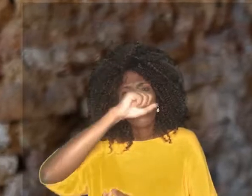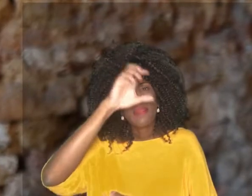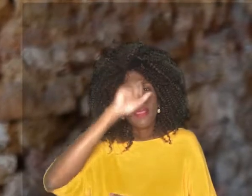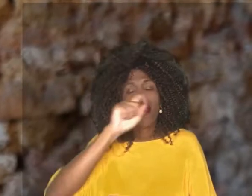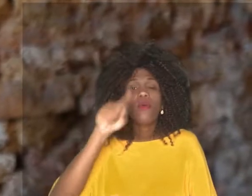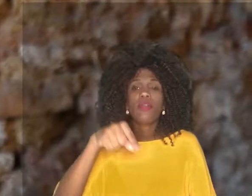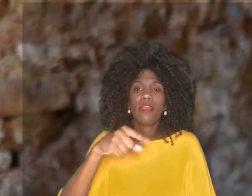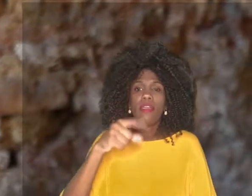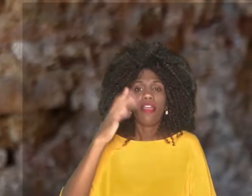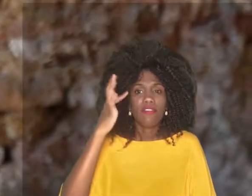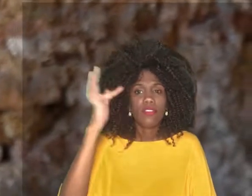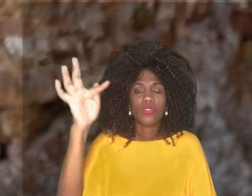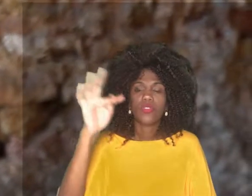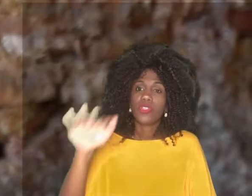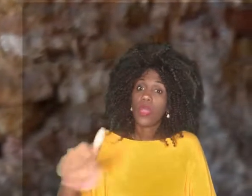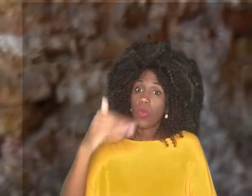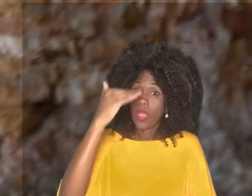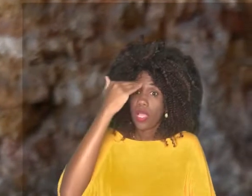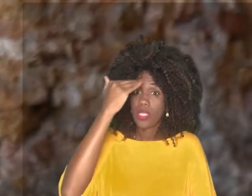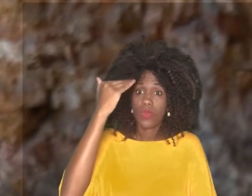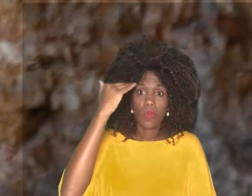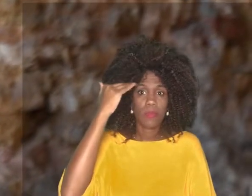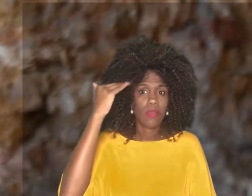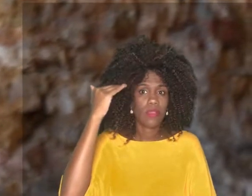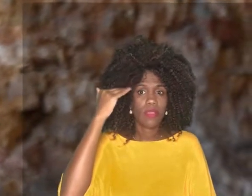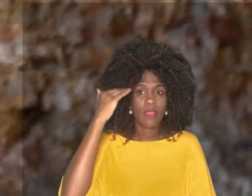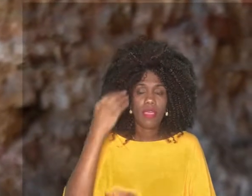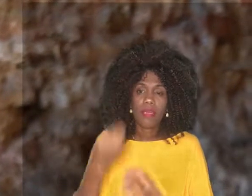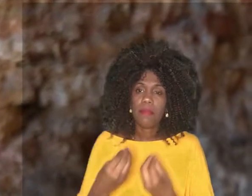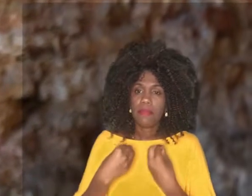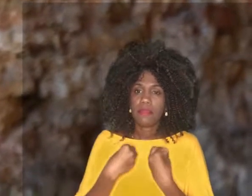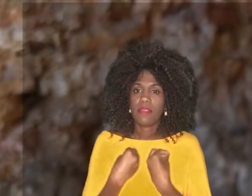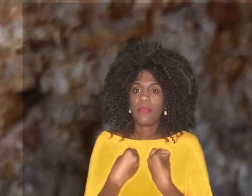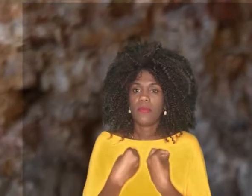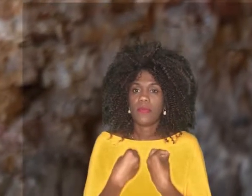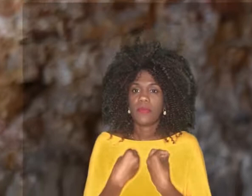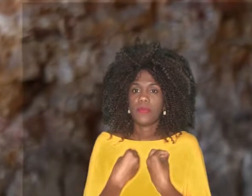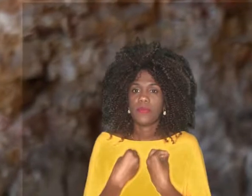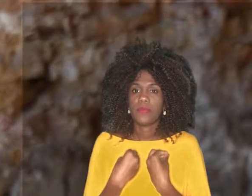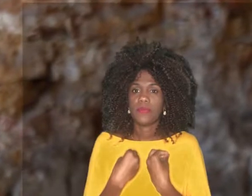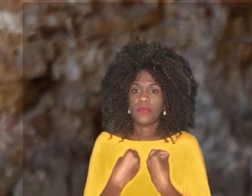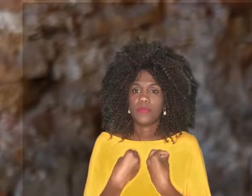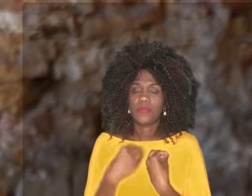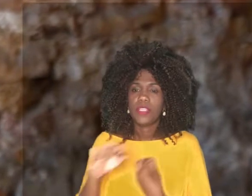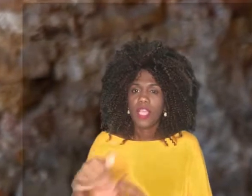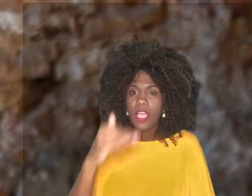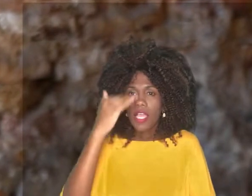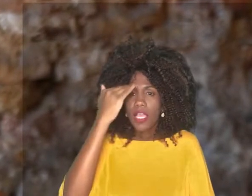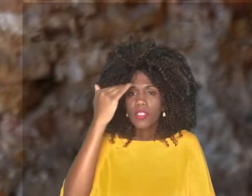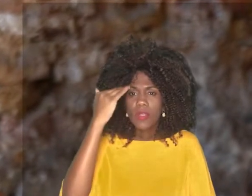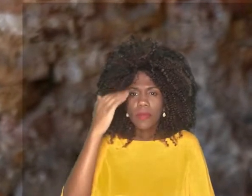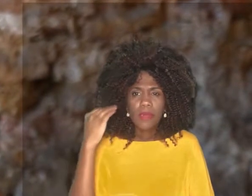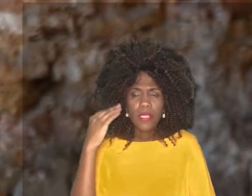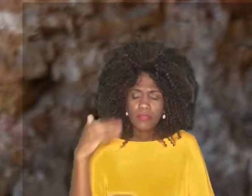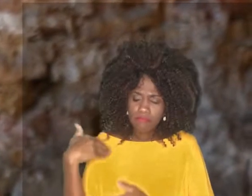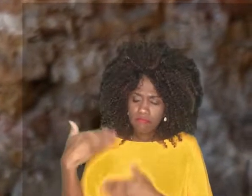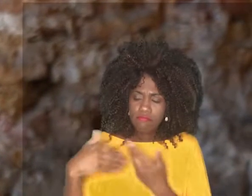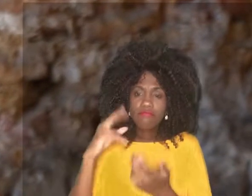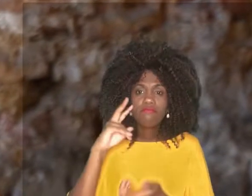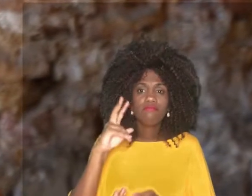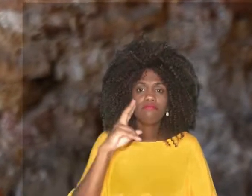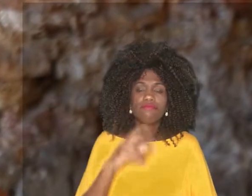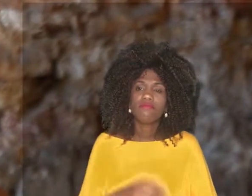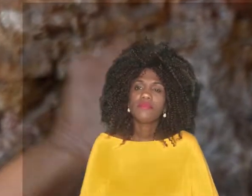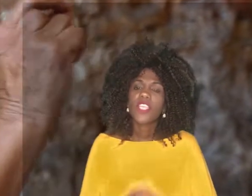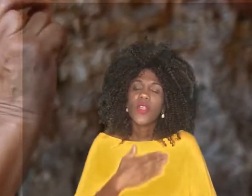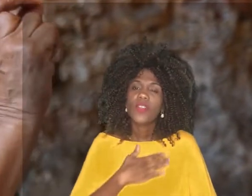que o Candomblé, né, imprimiu na minha vida, imprimiu na minha trajetória.